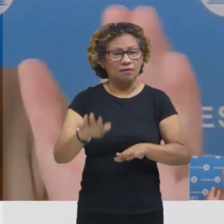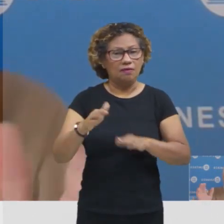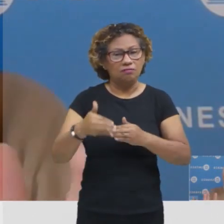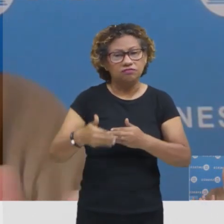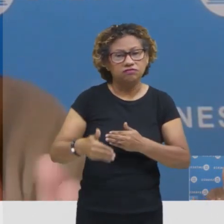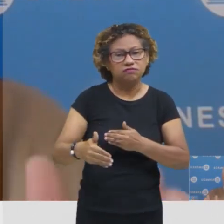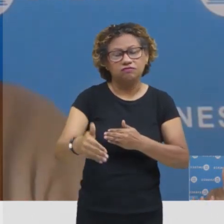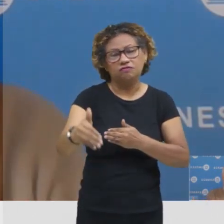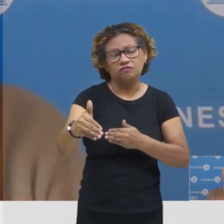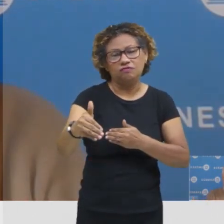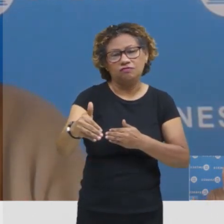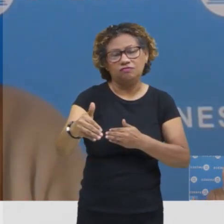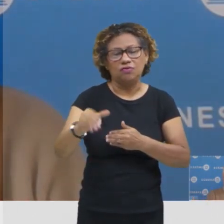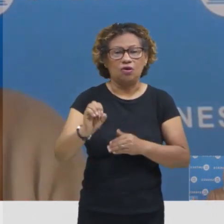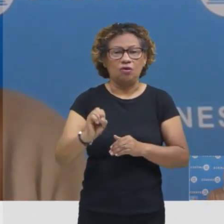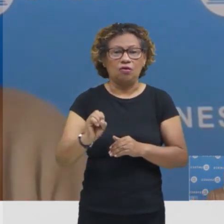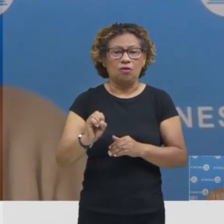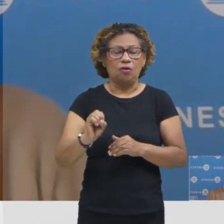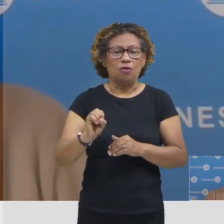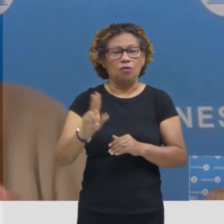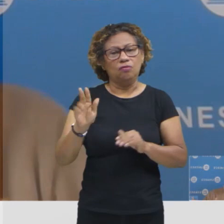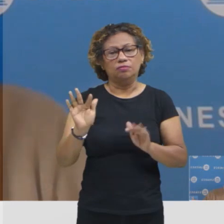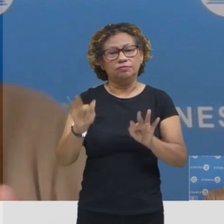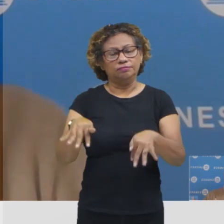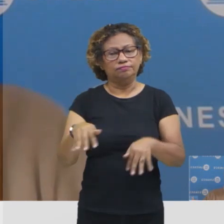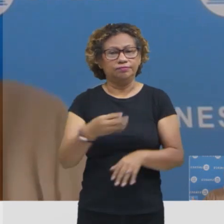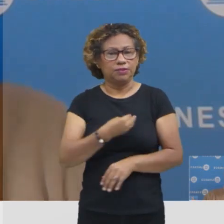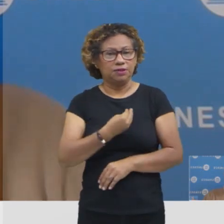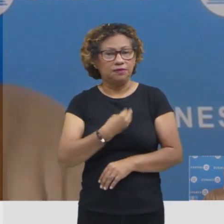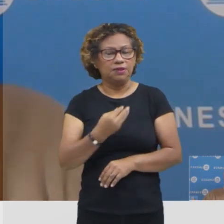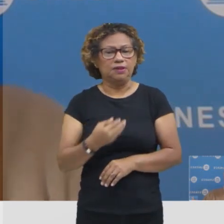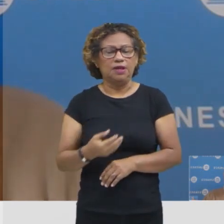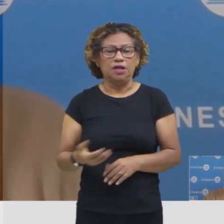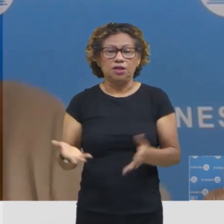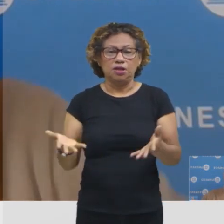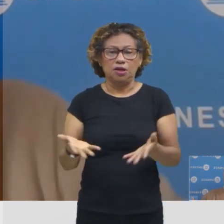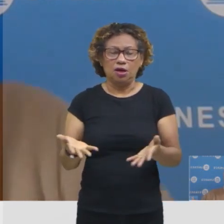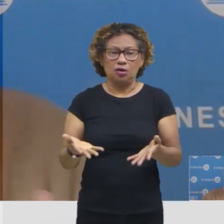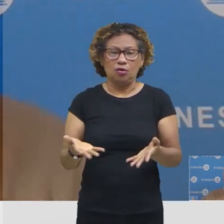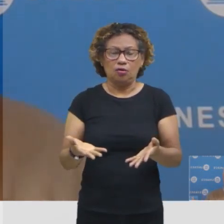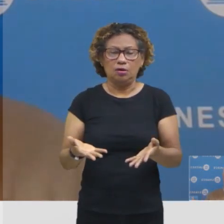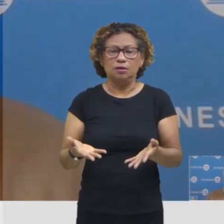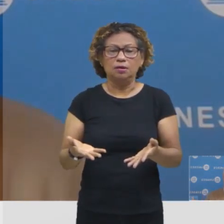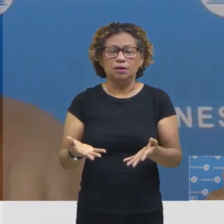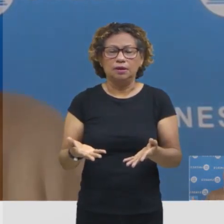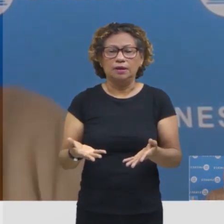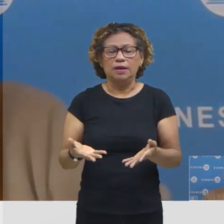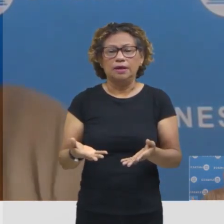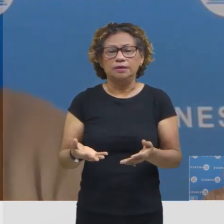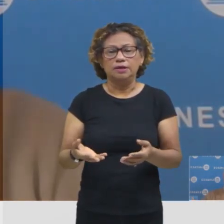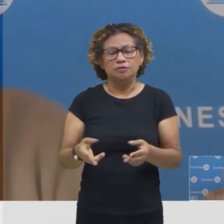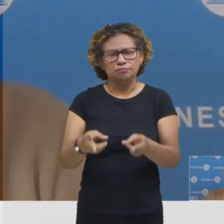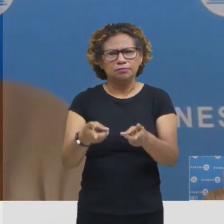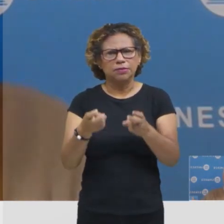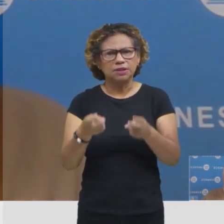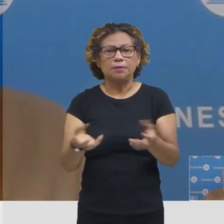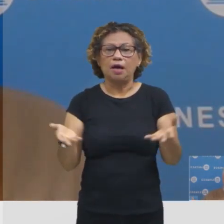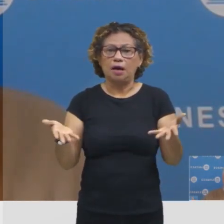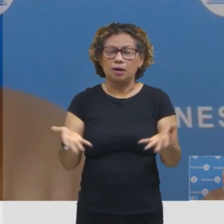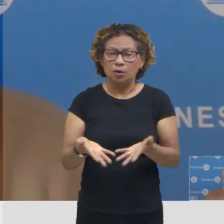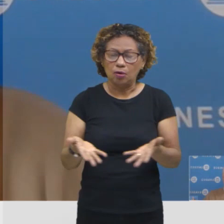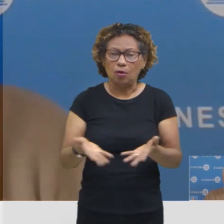durar um determinado tempo das nossas vidas. E neste momento nós temos que agir na urgência. Temos que agir